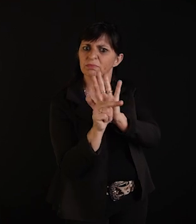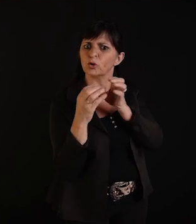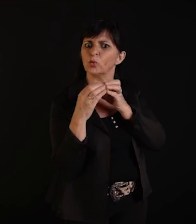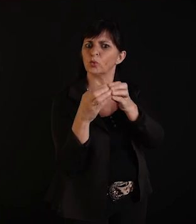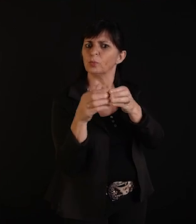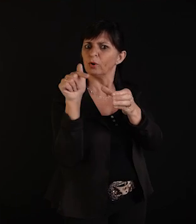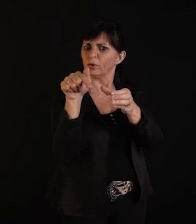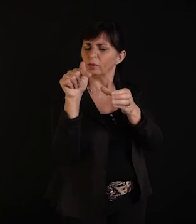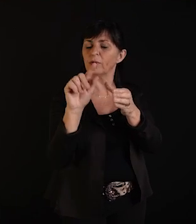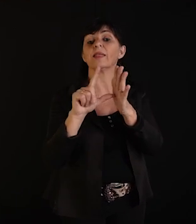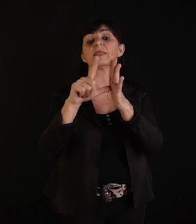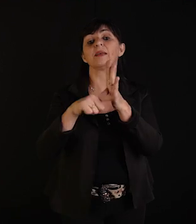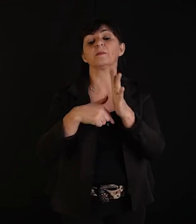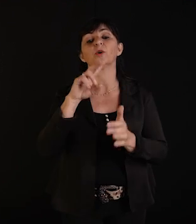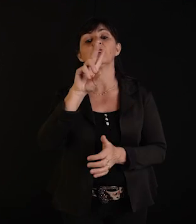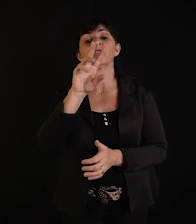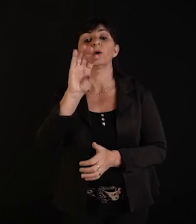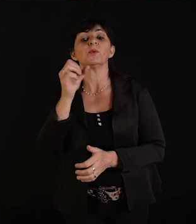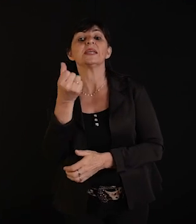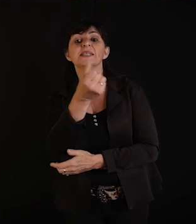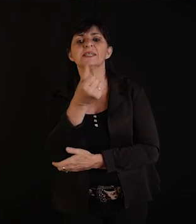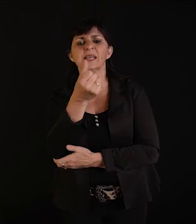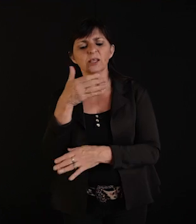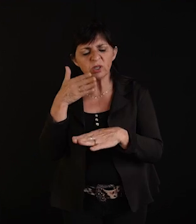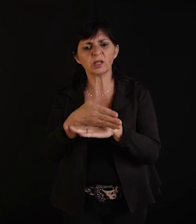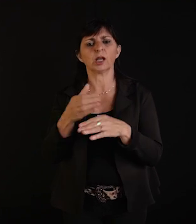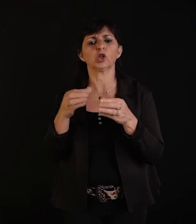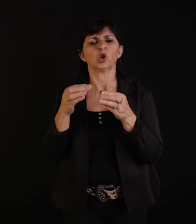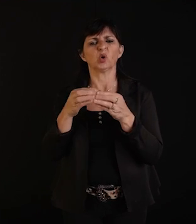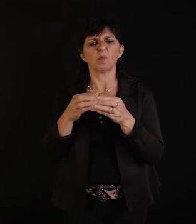eu entrei no conjunto com um intuito de levar alegria,